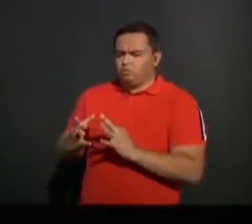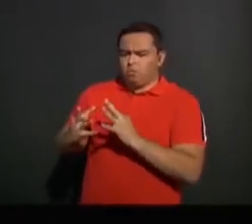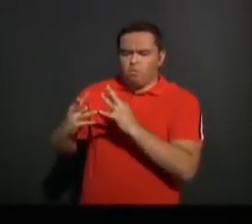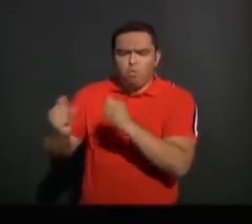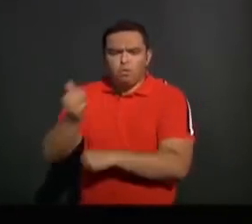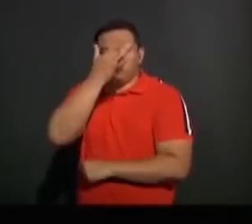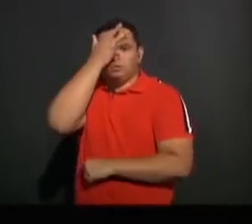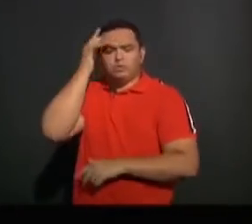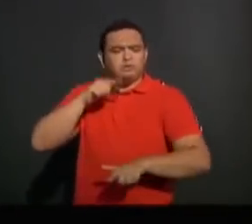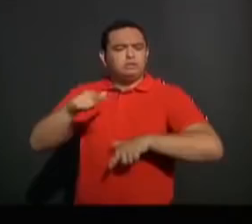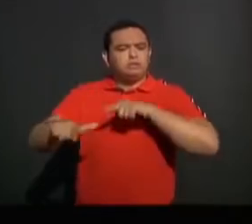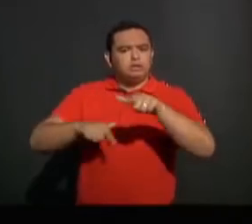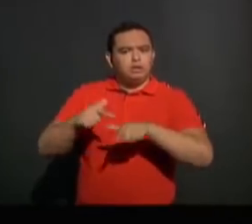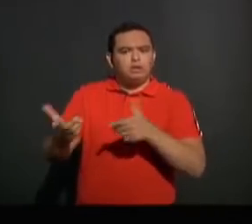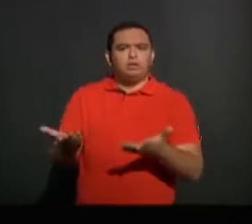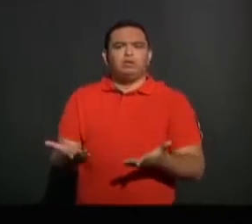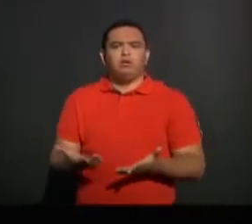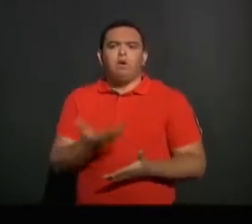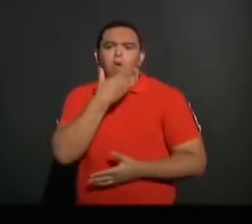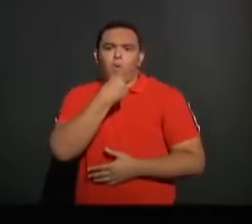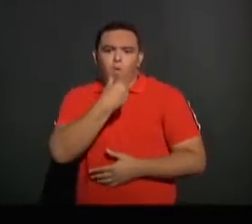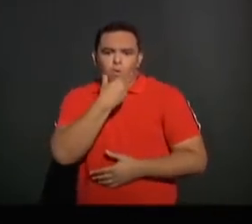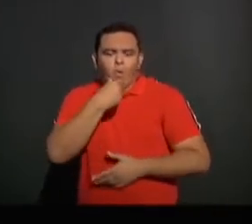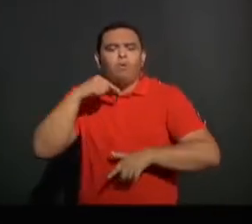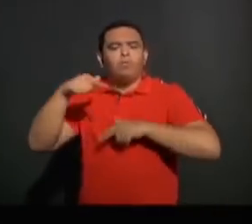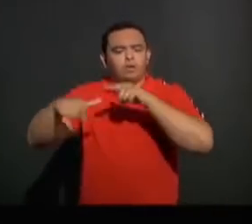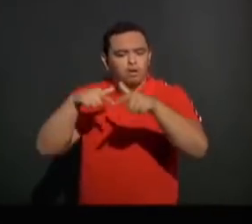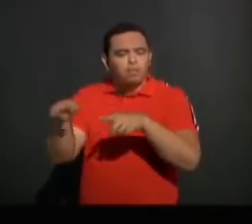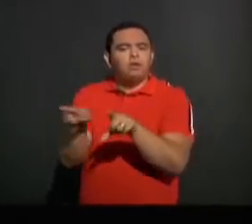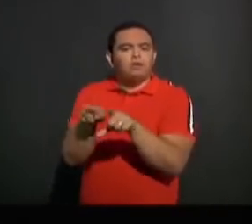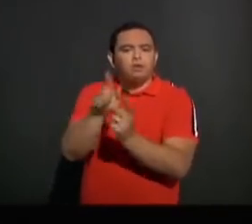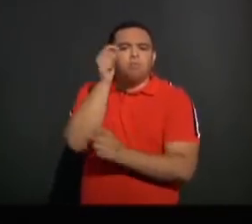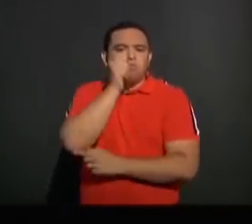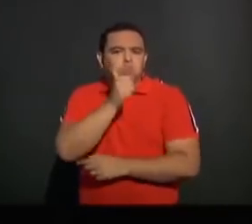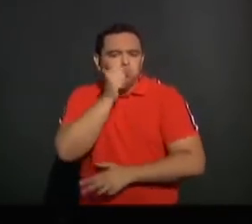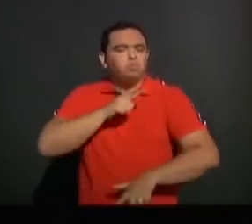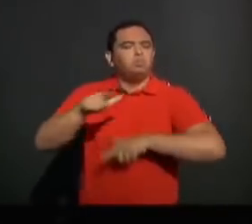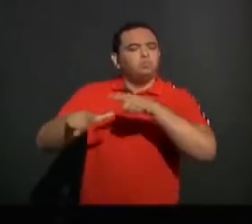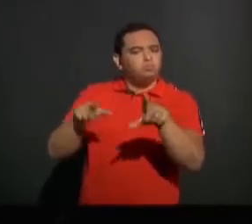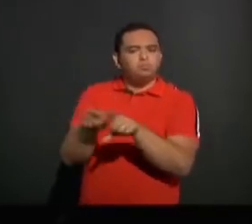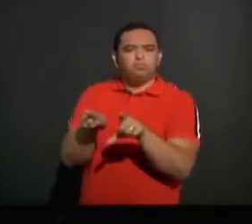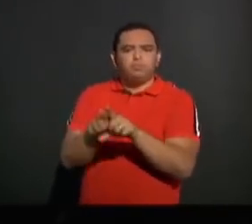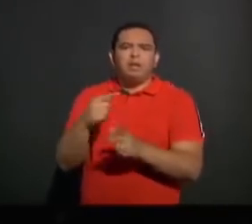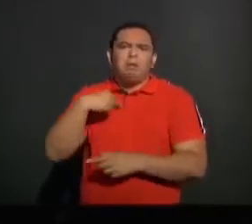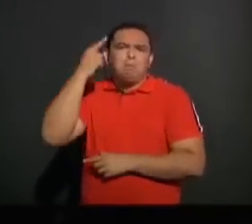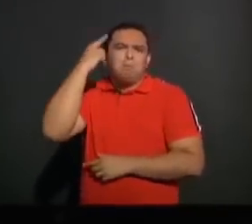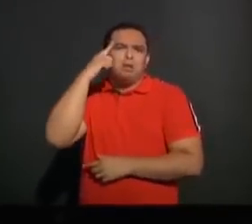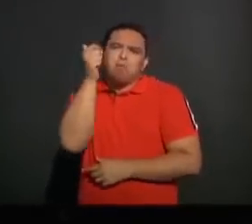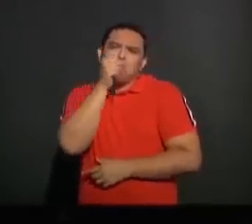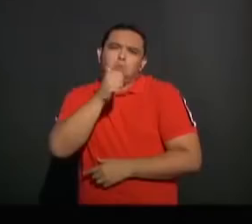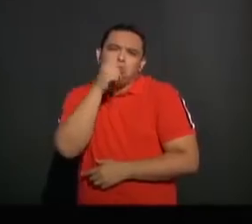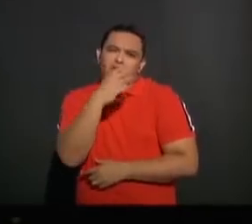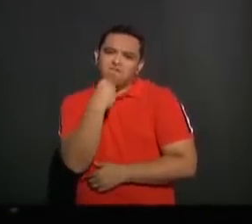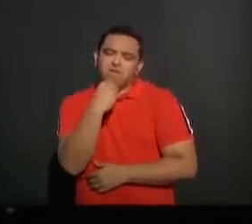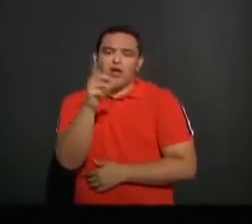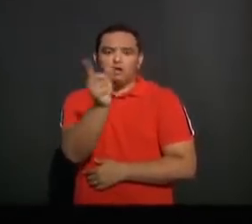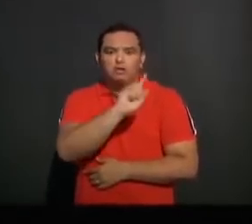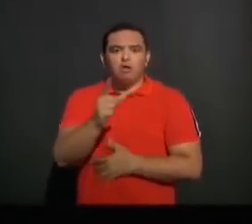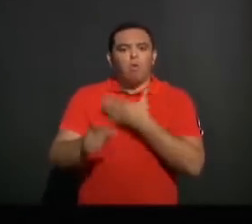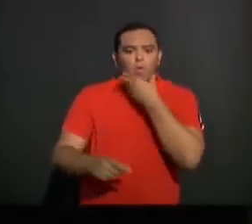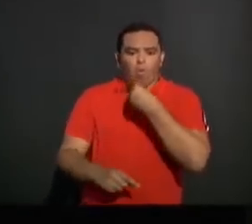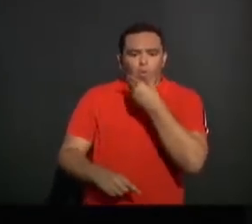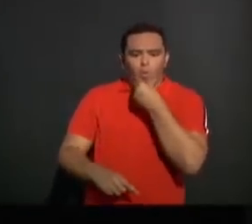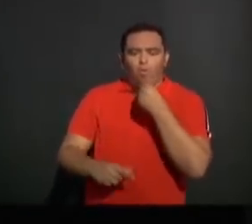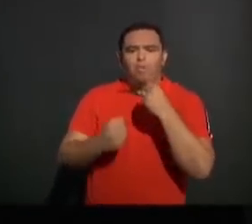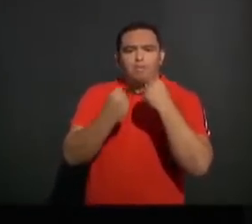exército. Homens 3 anos, mulheres 2 anos. Não existe sexo frágil em Israel. O homem carrega um fuzil